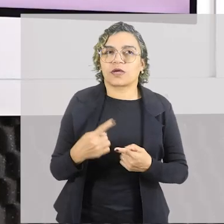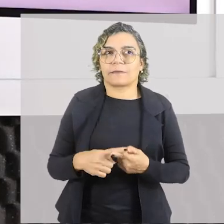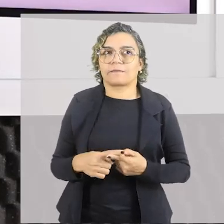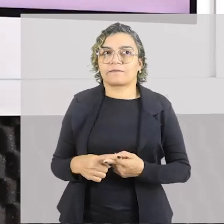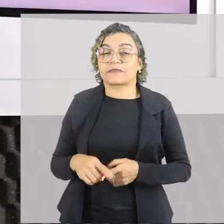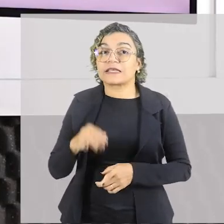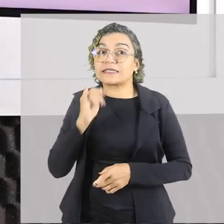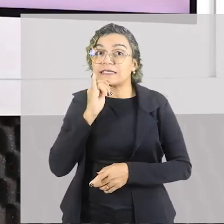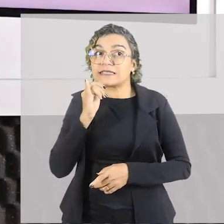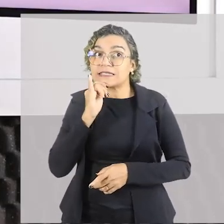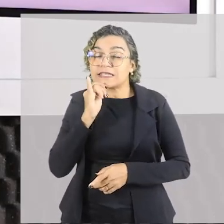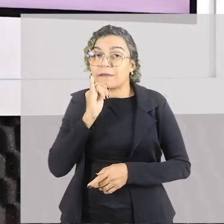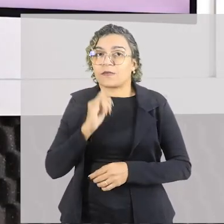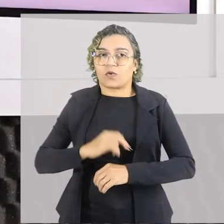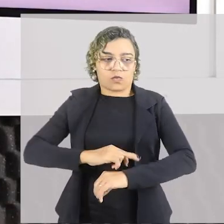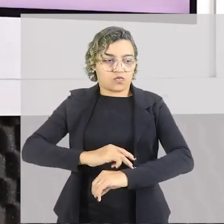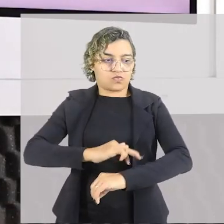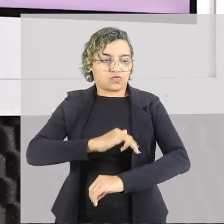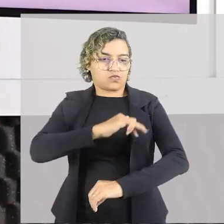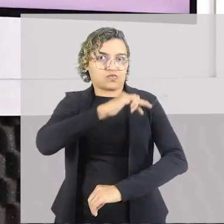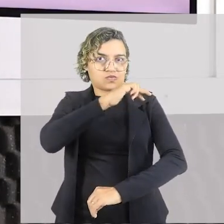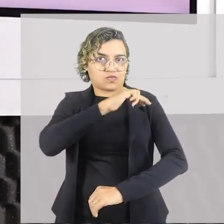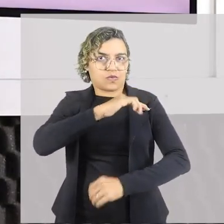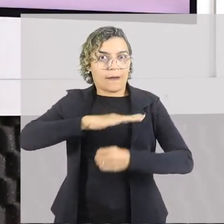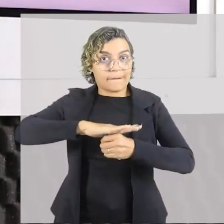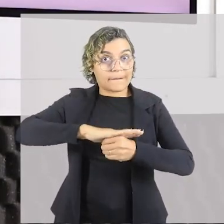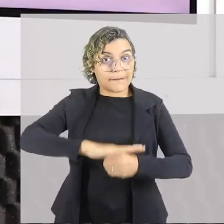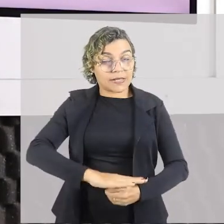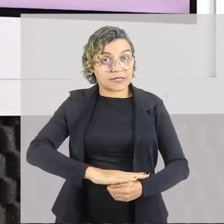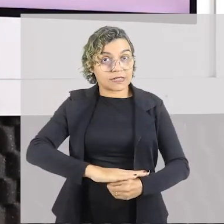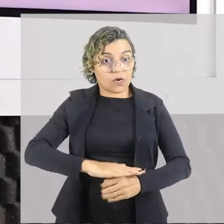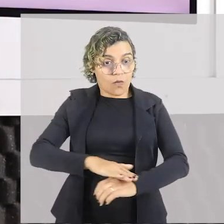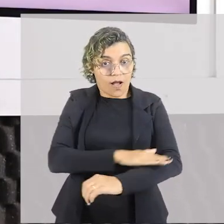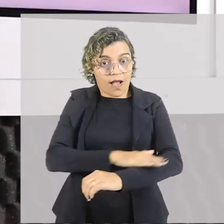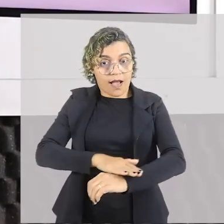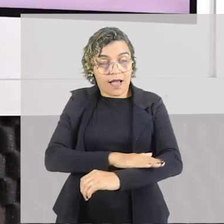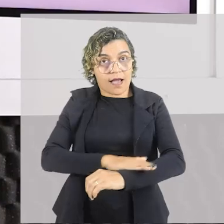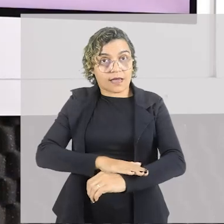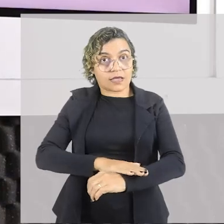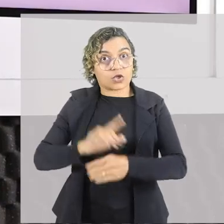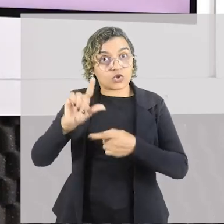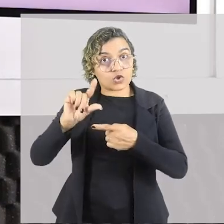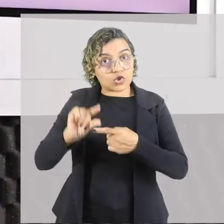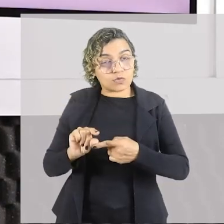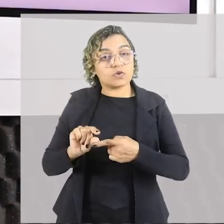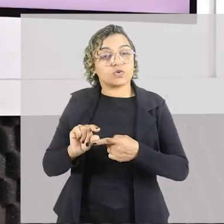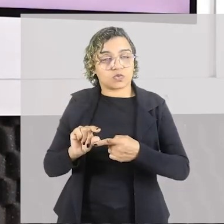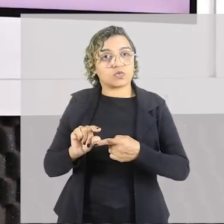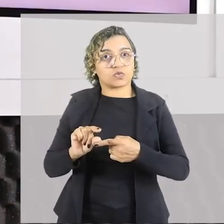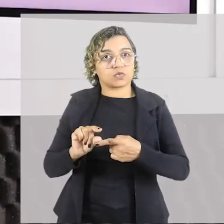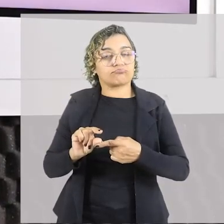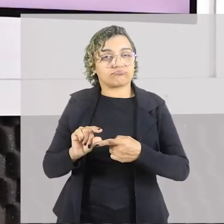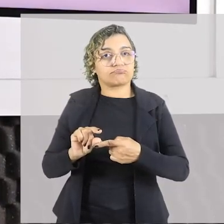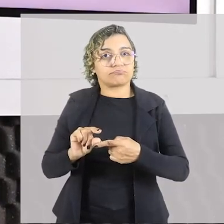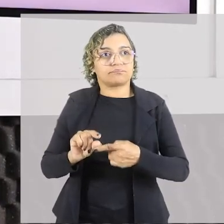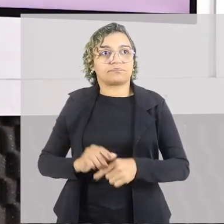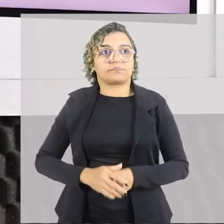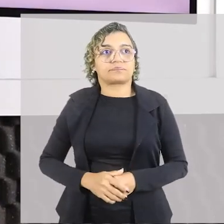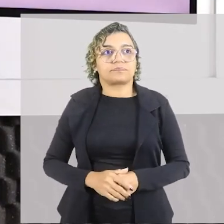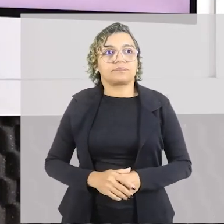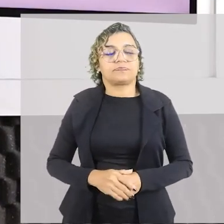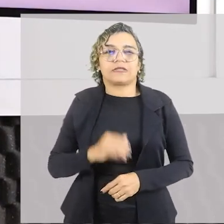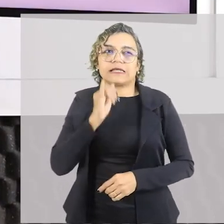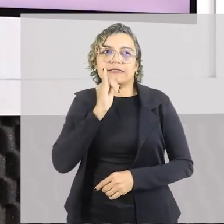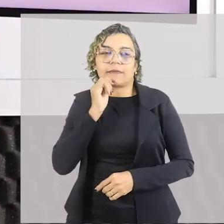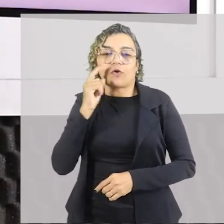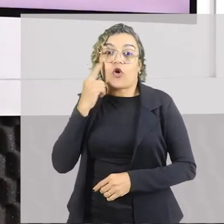Lembra, quando tu sobe a montanha, essa pressão na superfície diminui. Tá? Quando tu sobe uma montanha, a pressão na superfície diminui. Então,